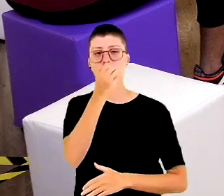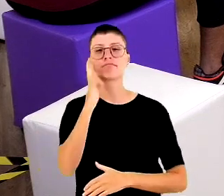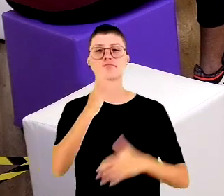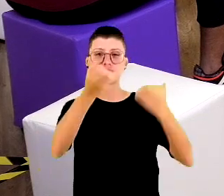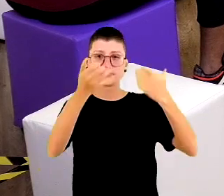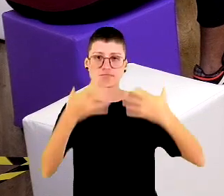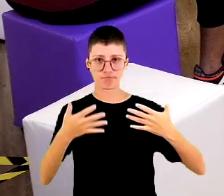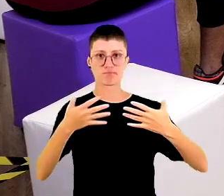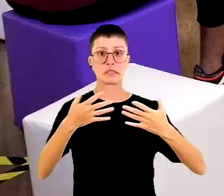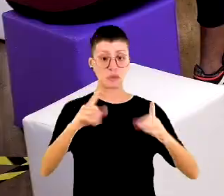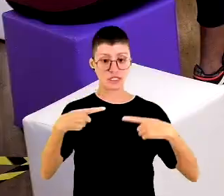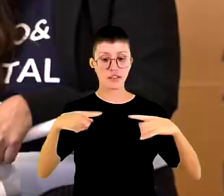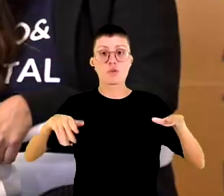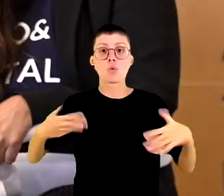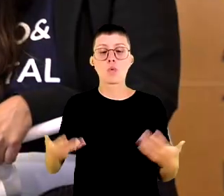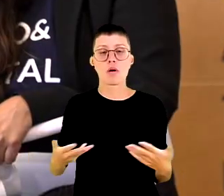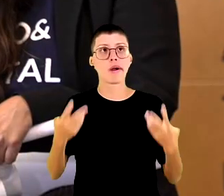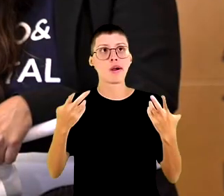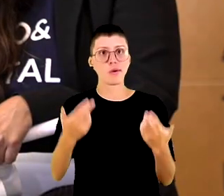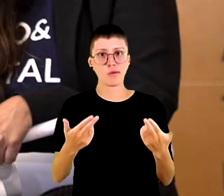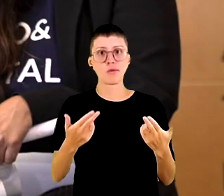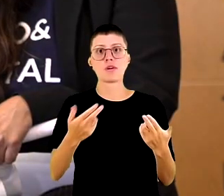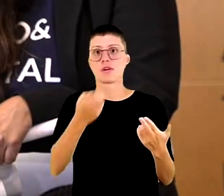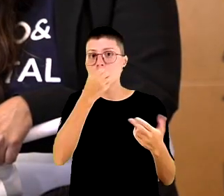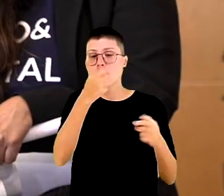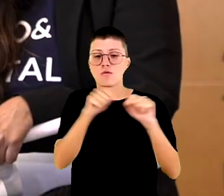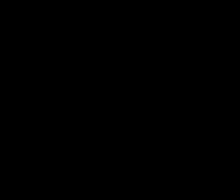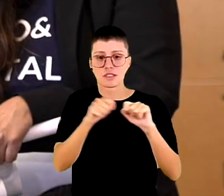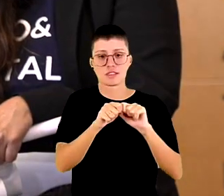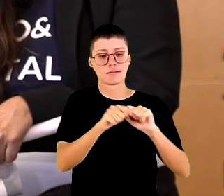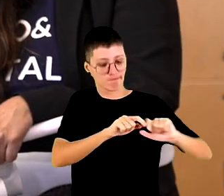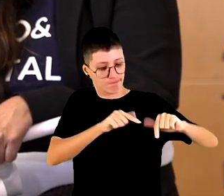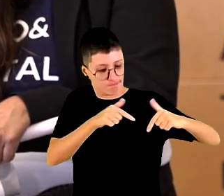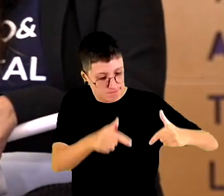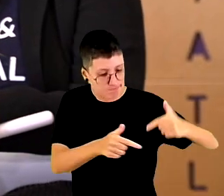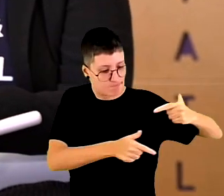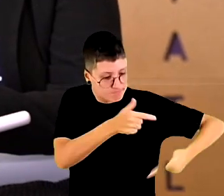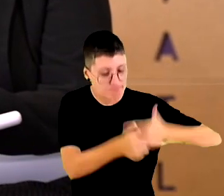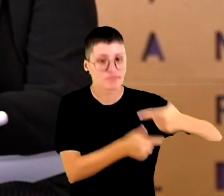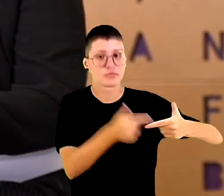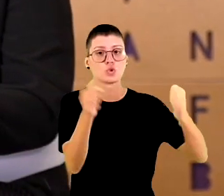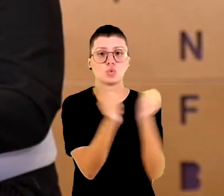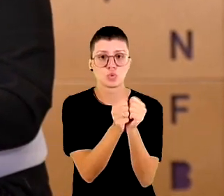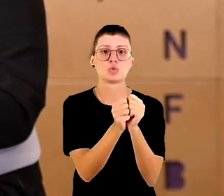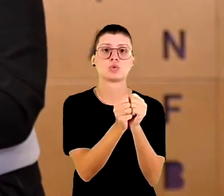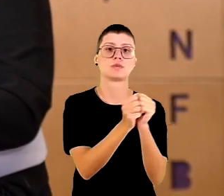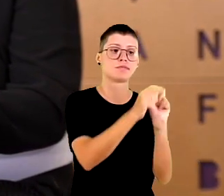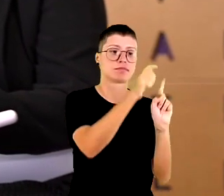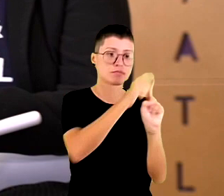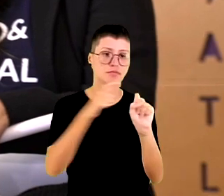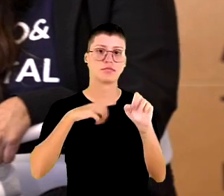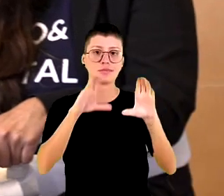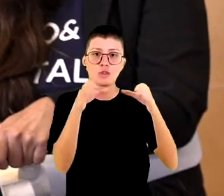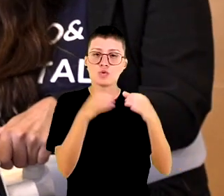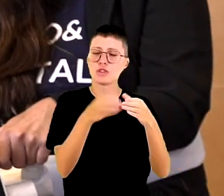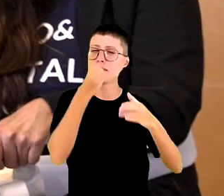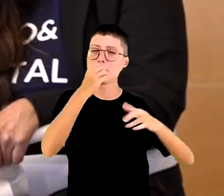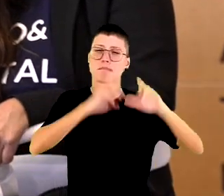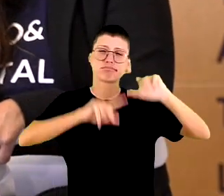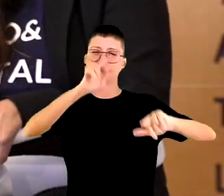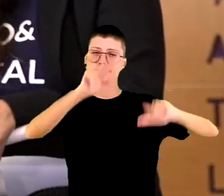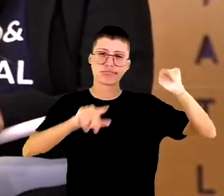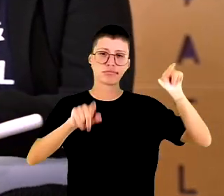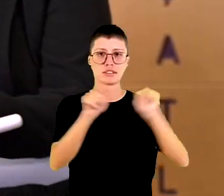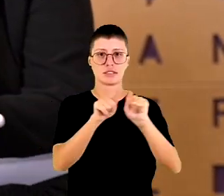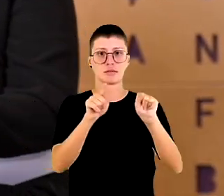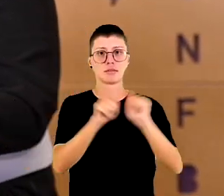sempre é o go-to-market, né, engajamento com os clientes. A gente tem um time também super diverso. Né, a gente tem gente nos Estados